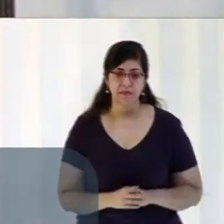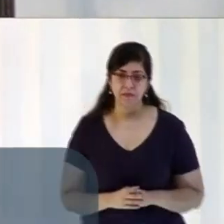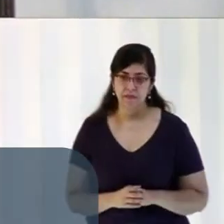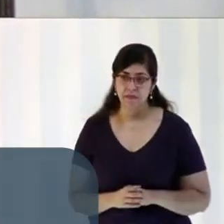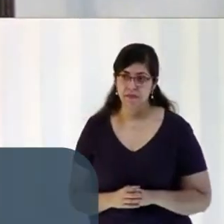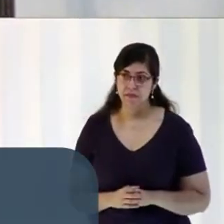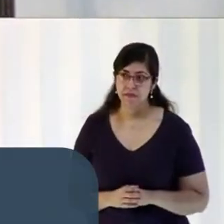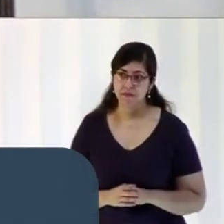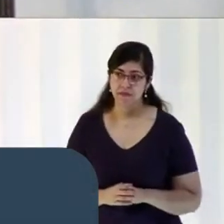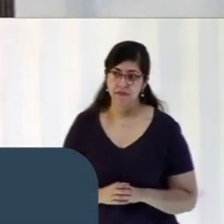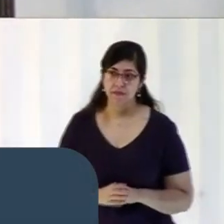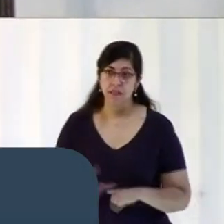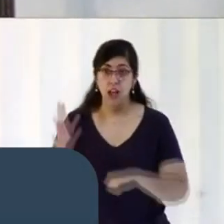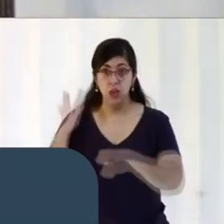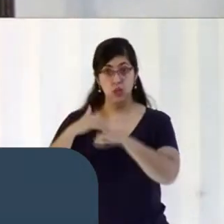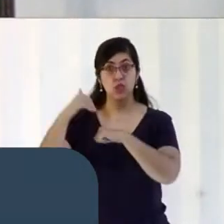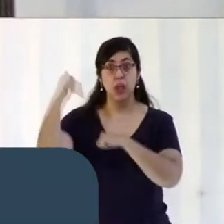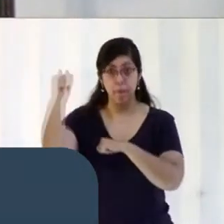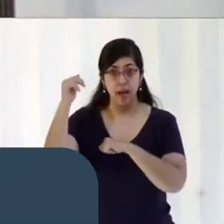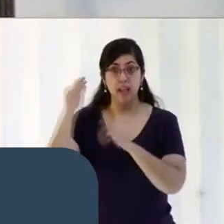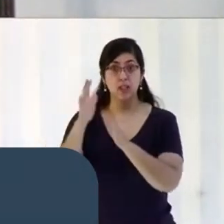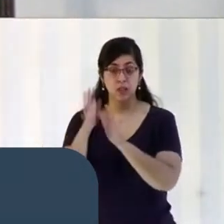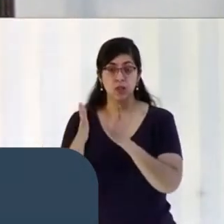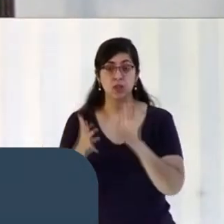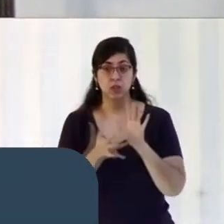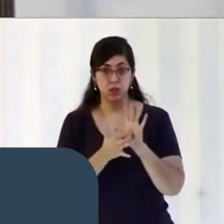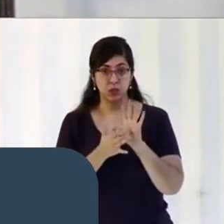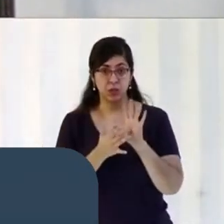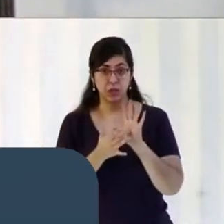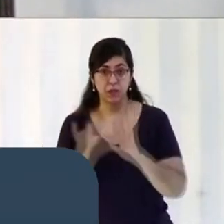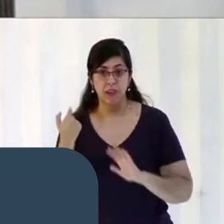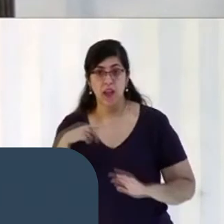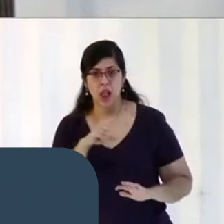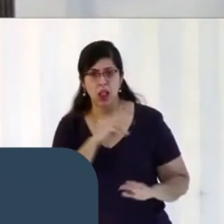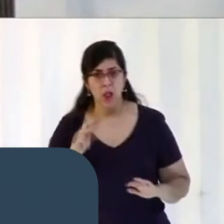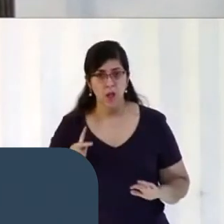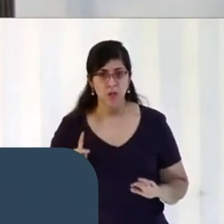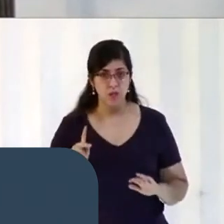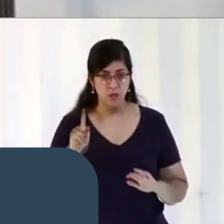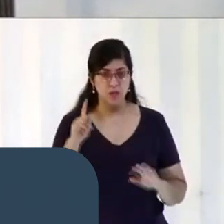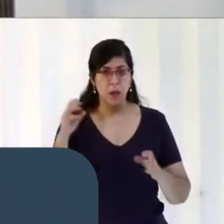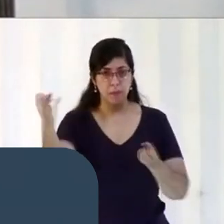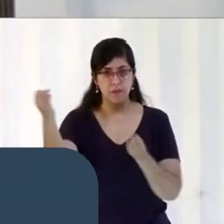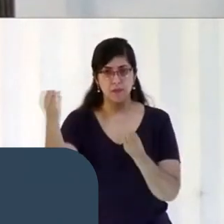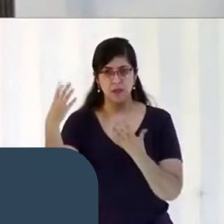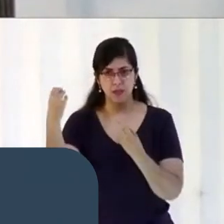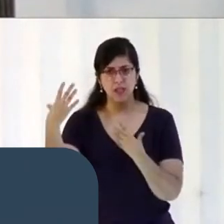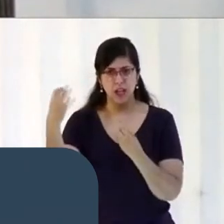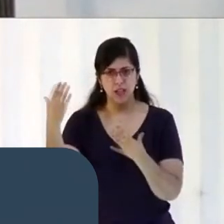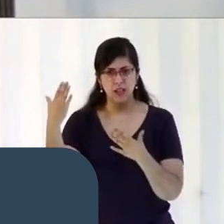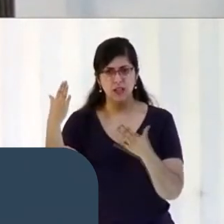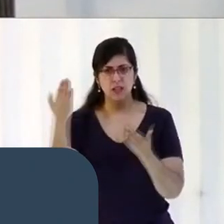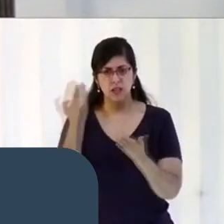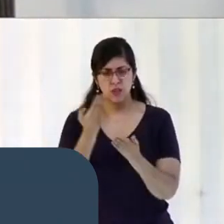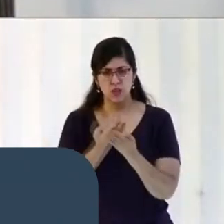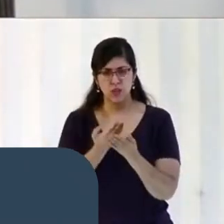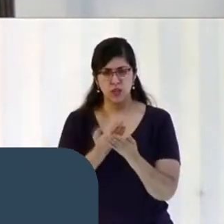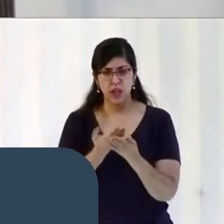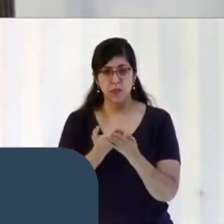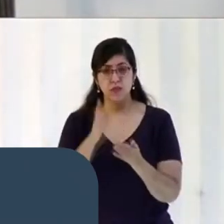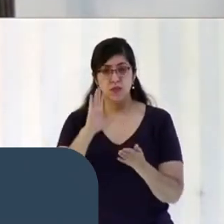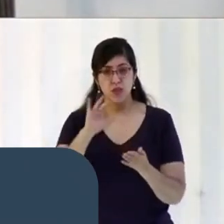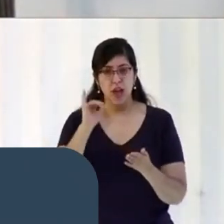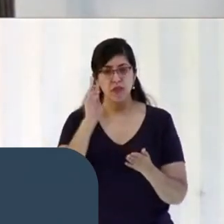o chamado de Jesus, porque estamos numa sequência, uma série. Já vimos o batismo de Jesus, a tentação